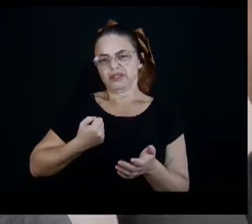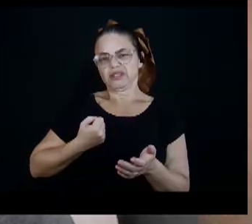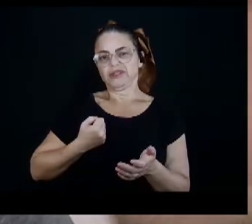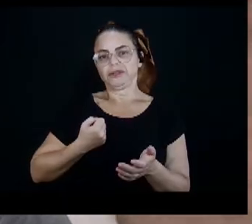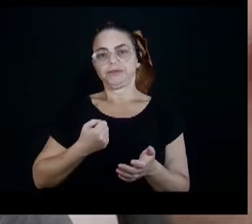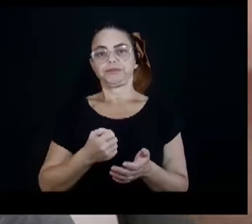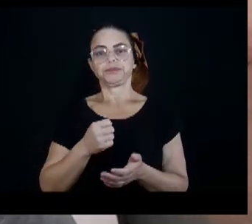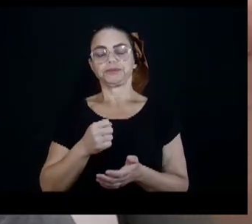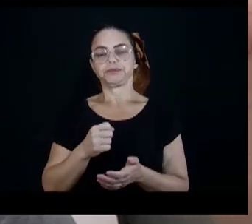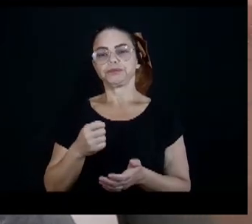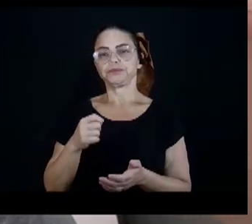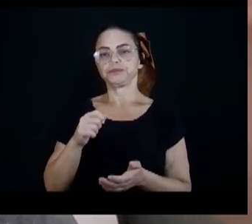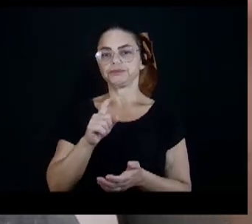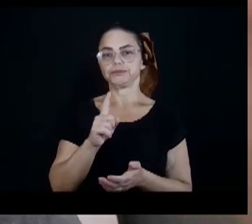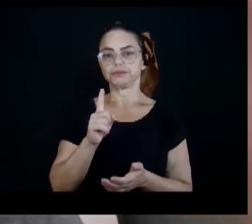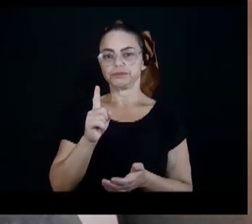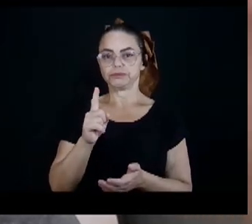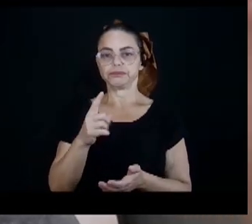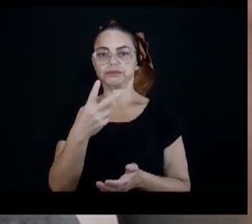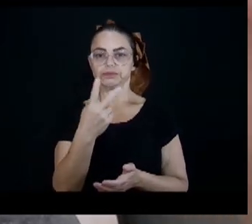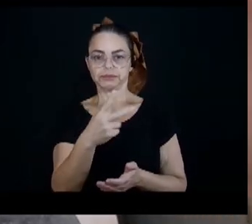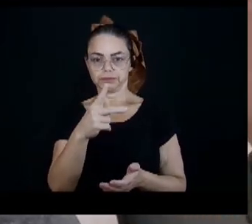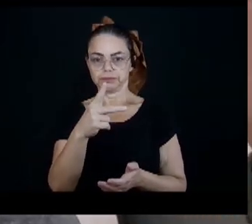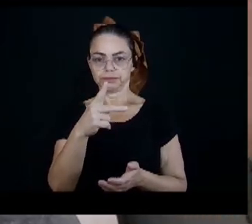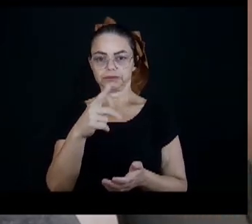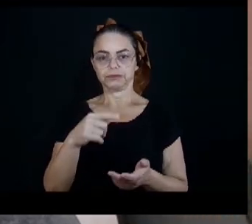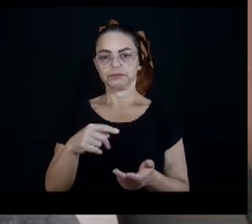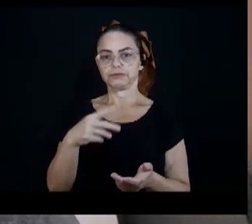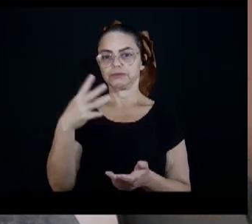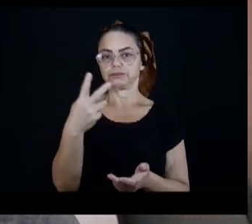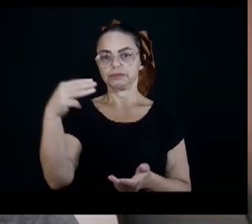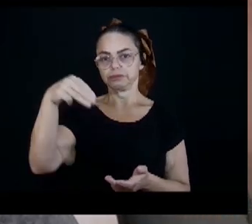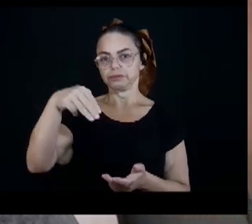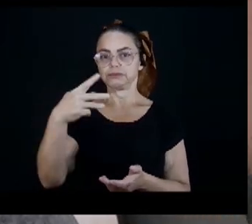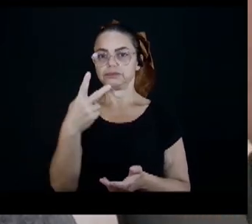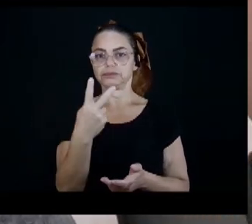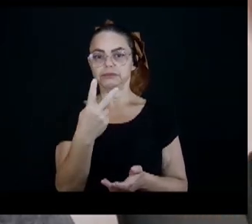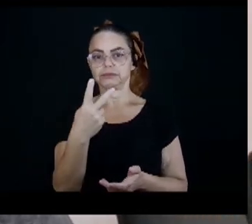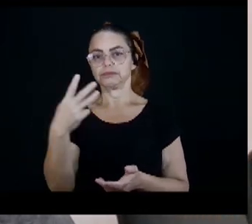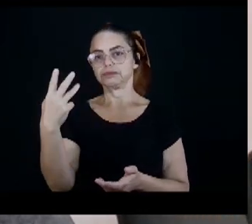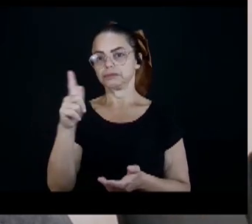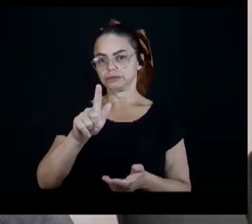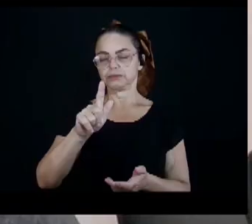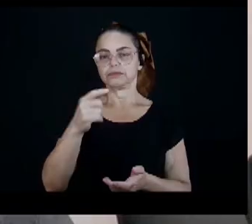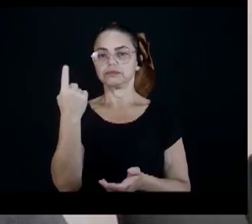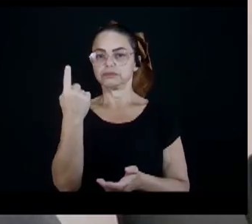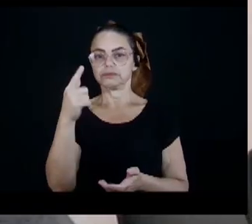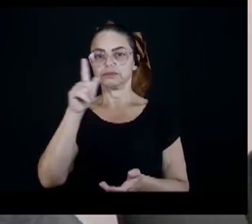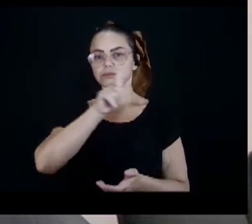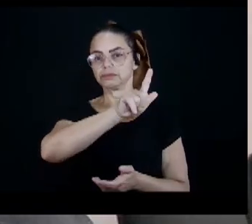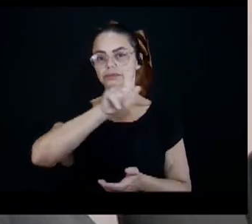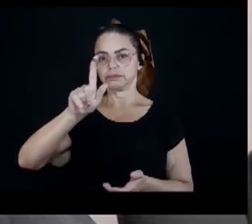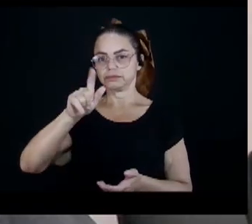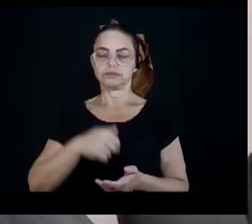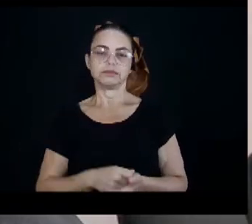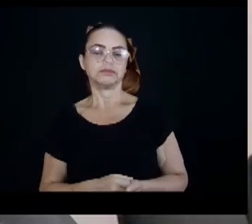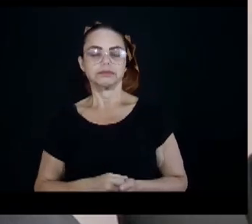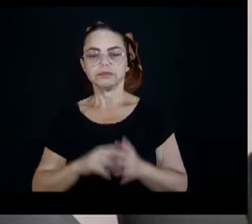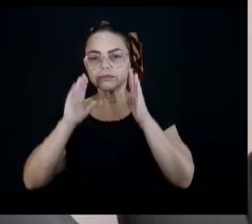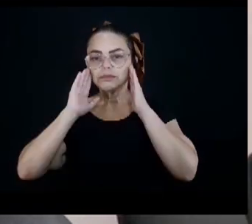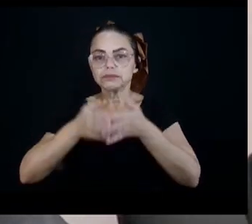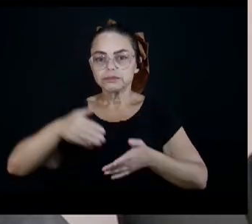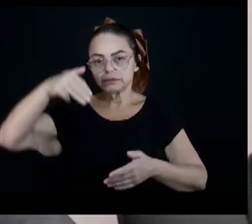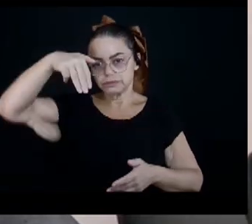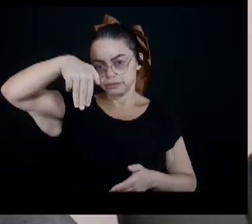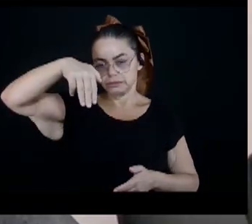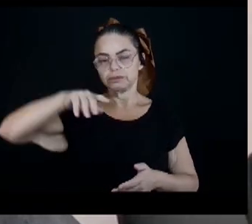P, A2 no M, A2 no G e A1 no GG. Então, você concentra no M e no G. E